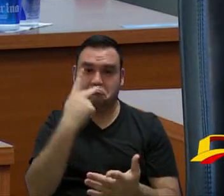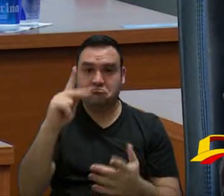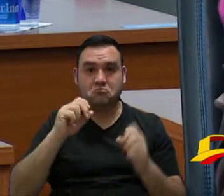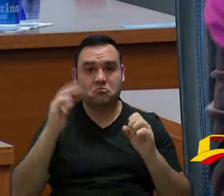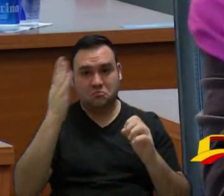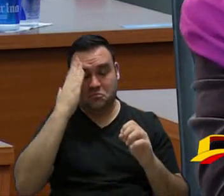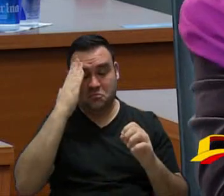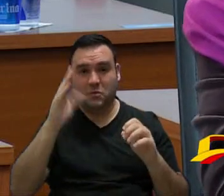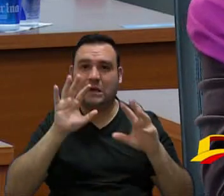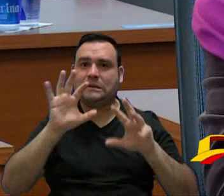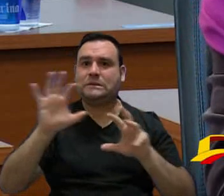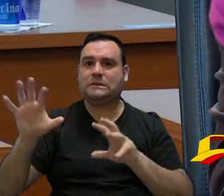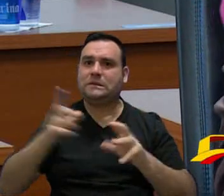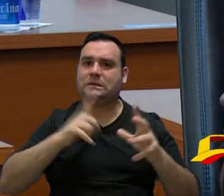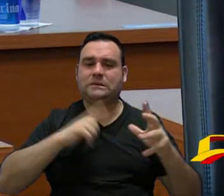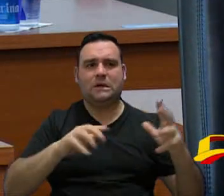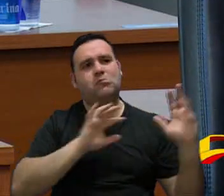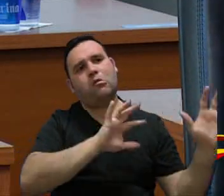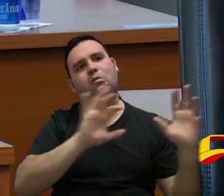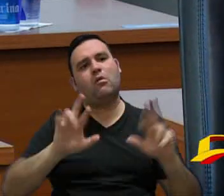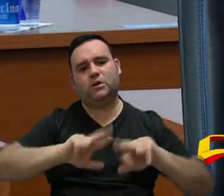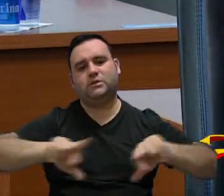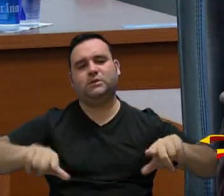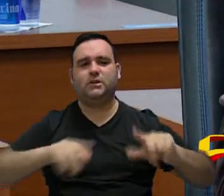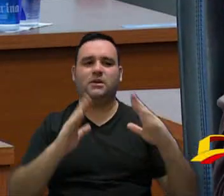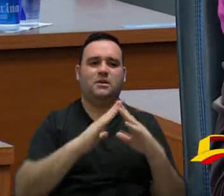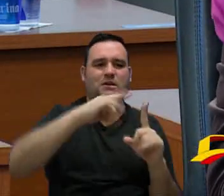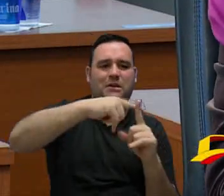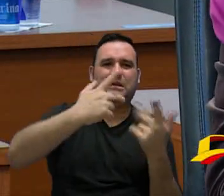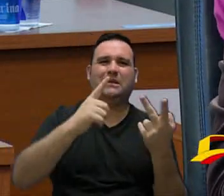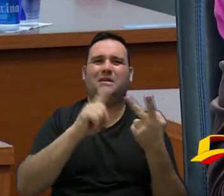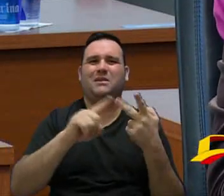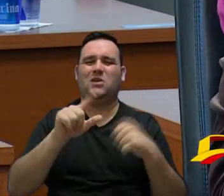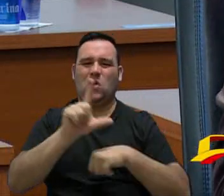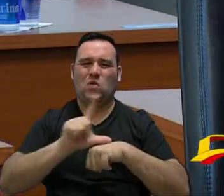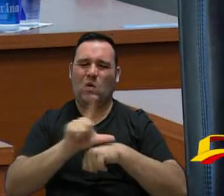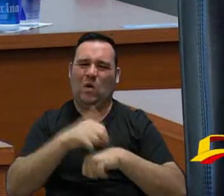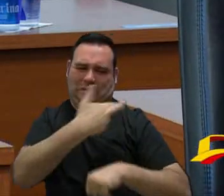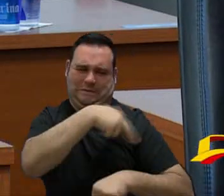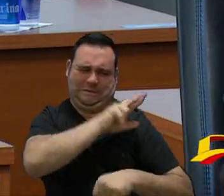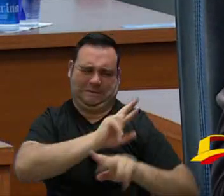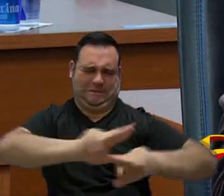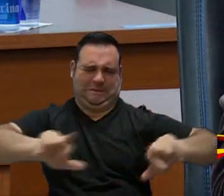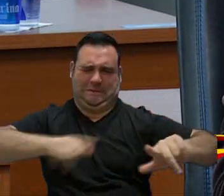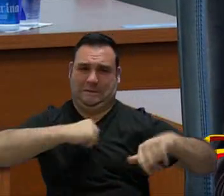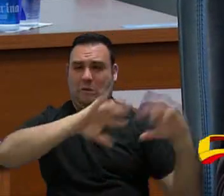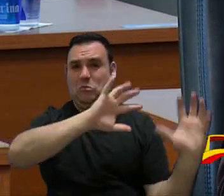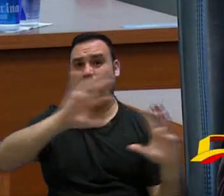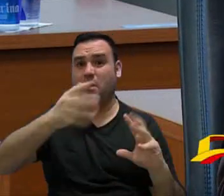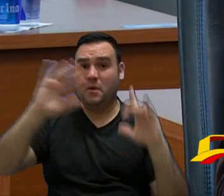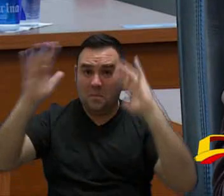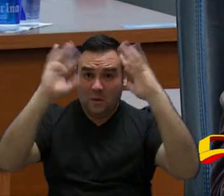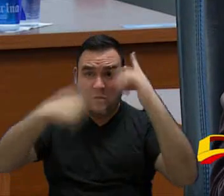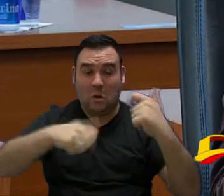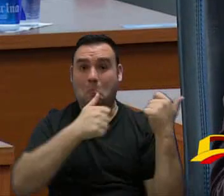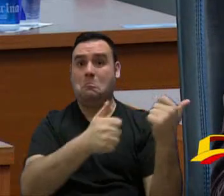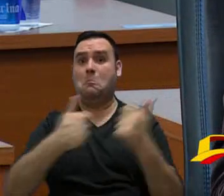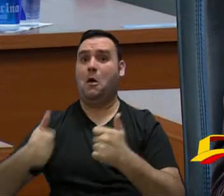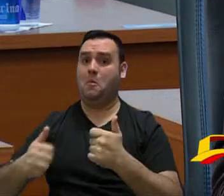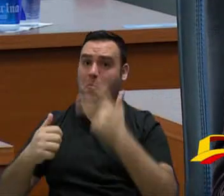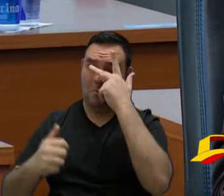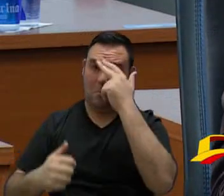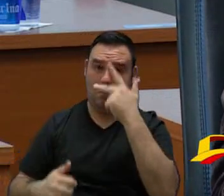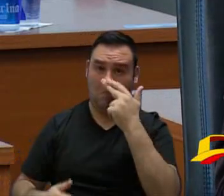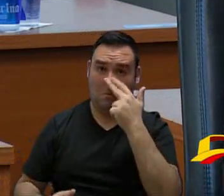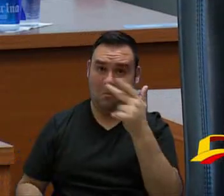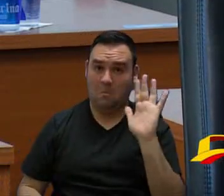decisões eu sei que vem impressão de tudo quanto é lado é de igreja de comércio e de todo mundo pensando que nós estamos bem no pedaço